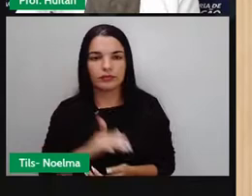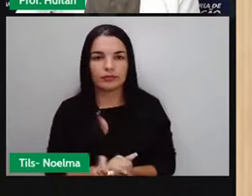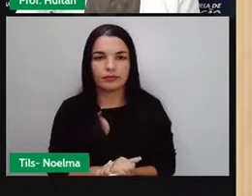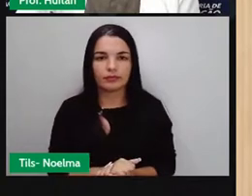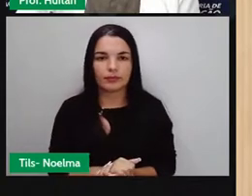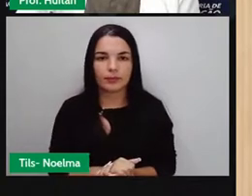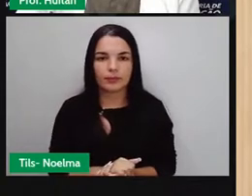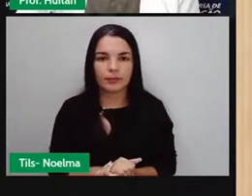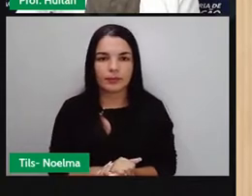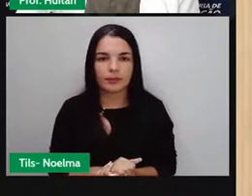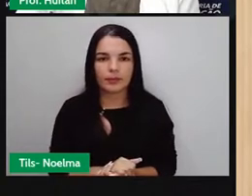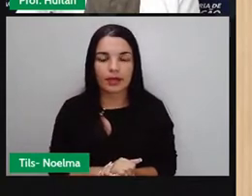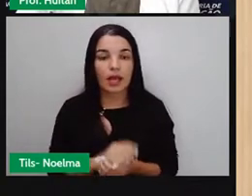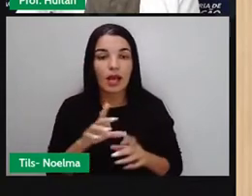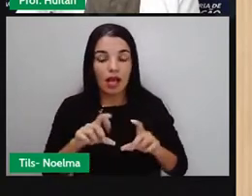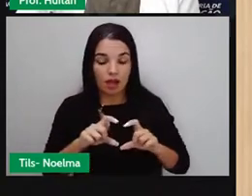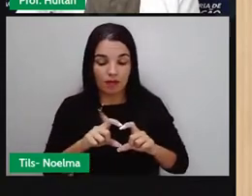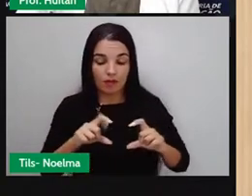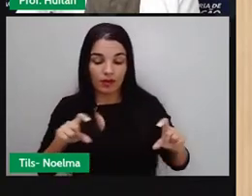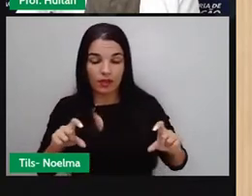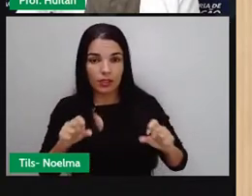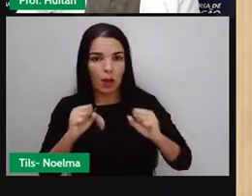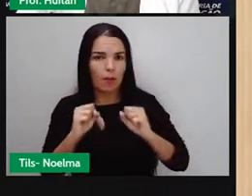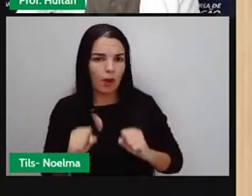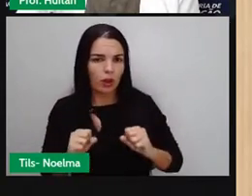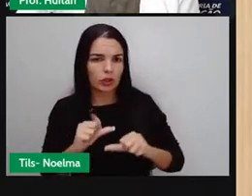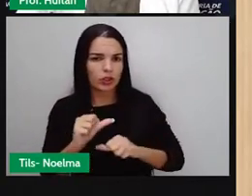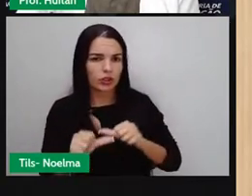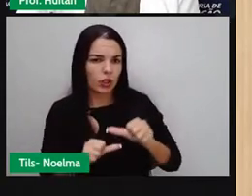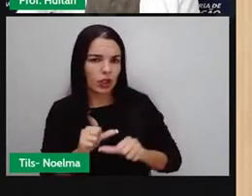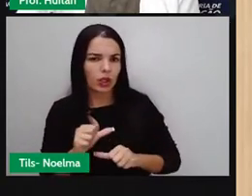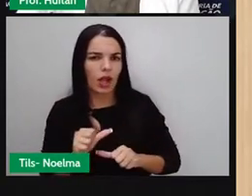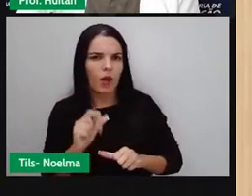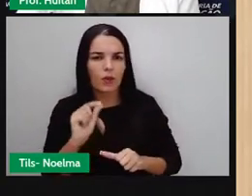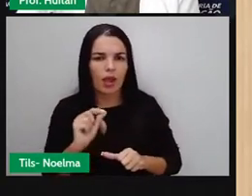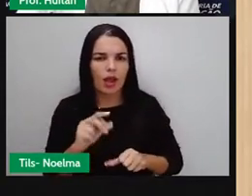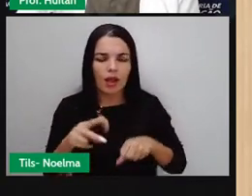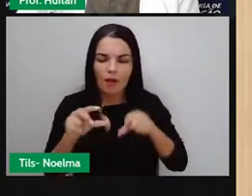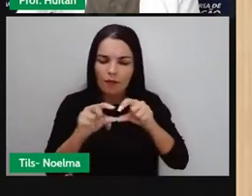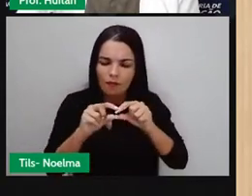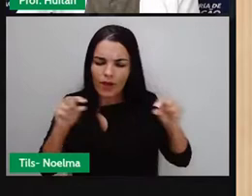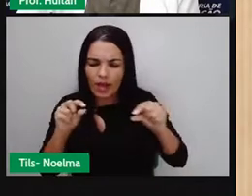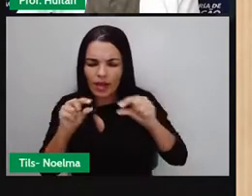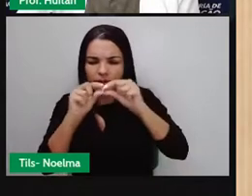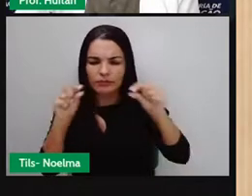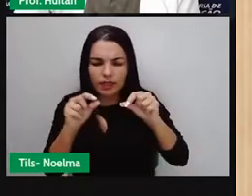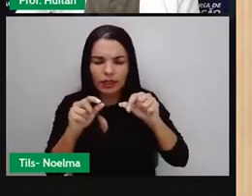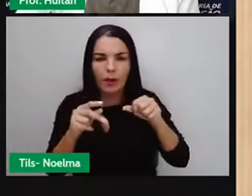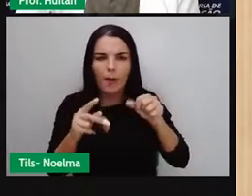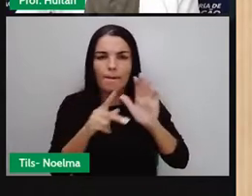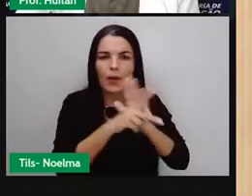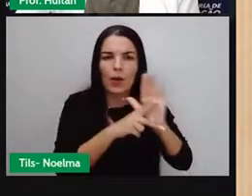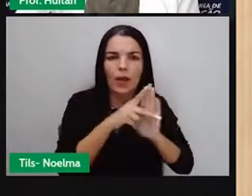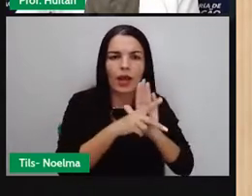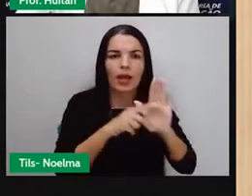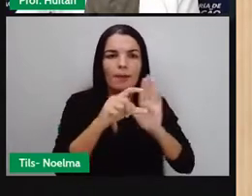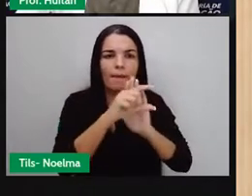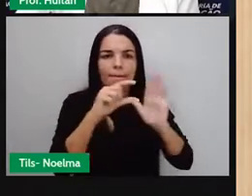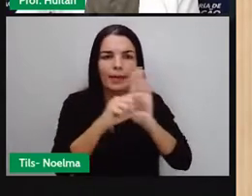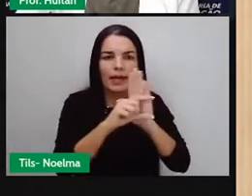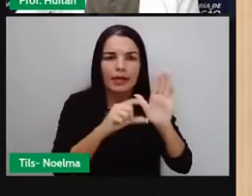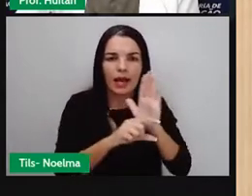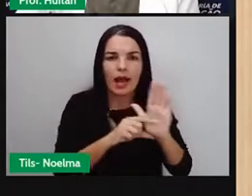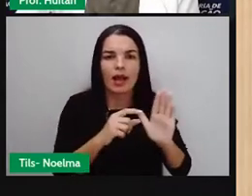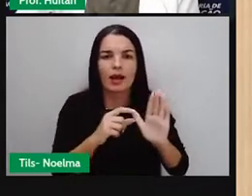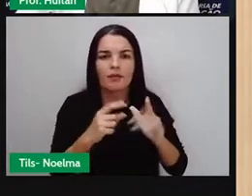A frase ou período pode se tornar um verso, um poema, um parágrafo, um livro, um discurso